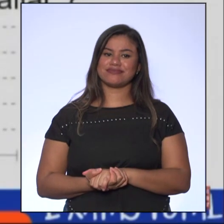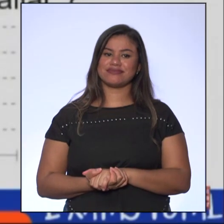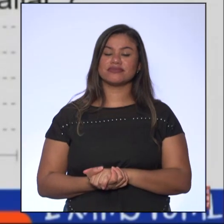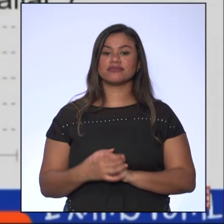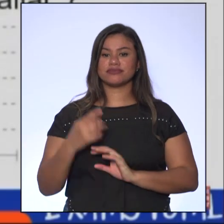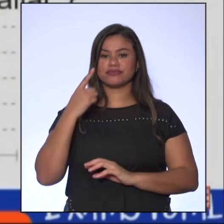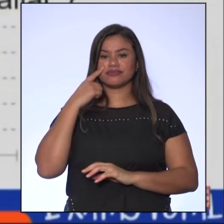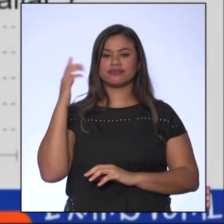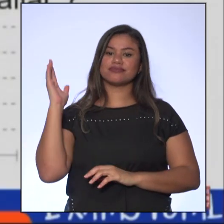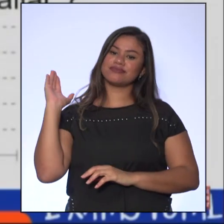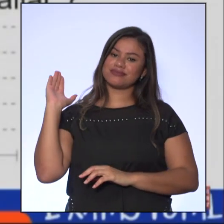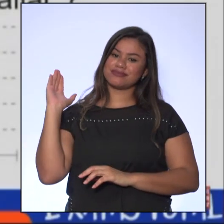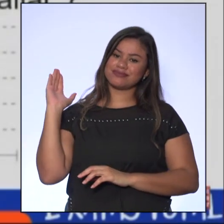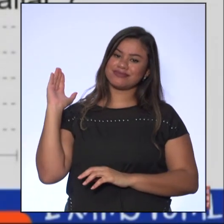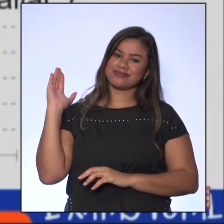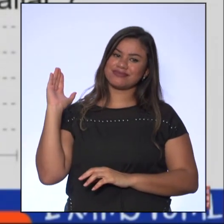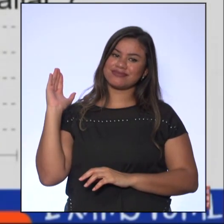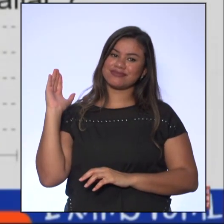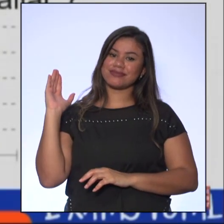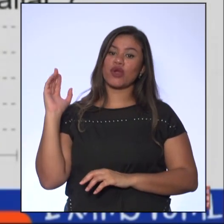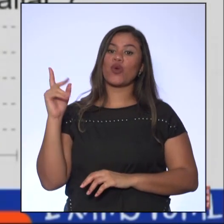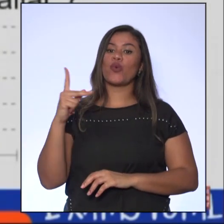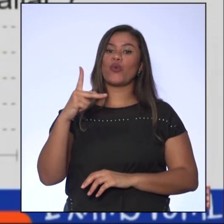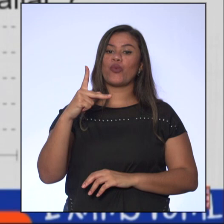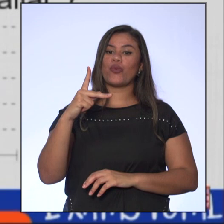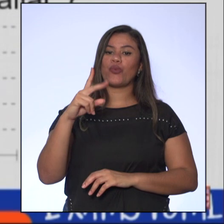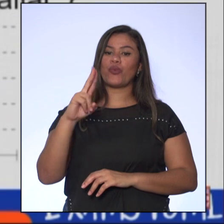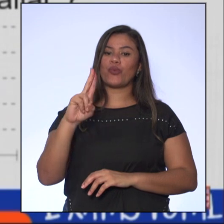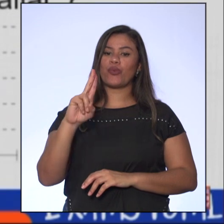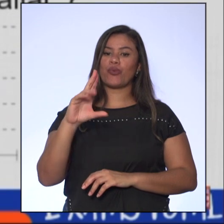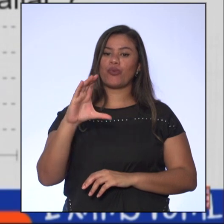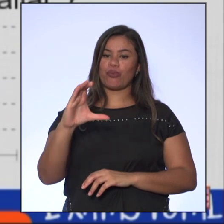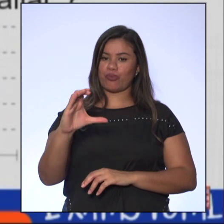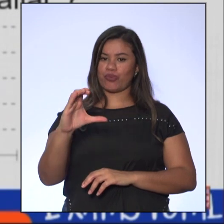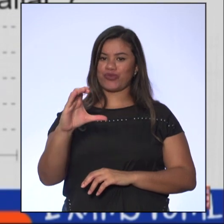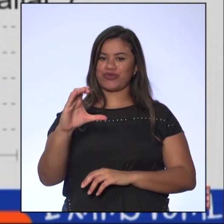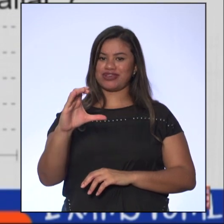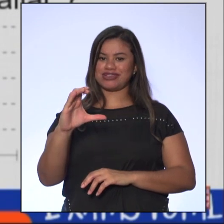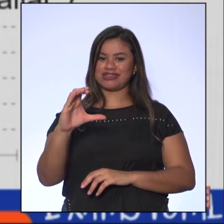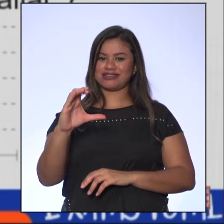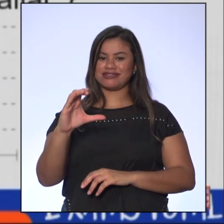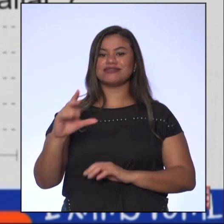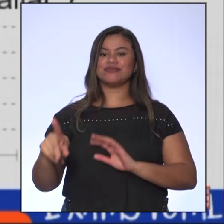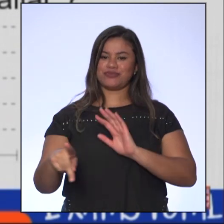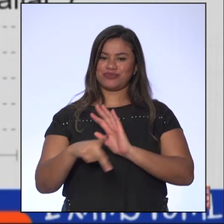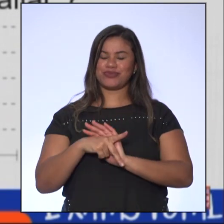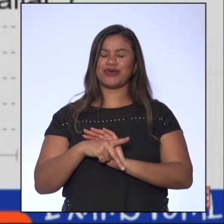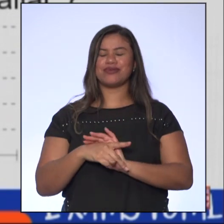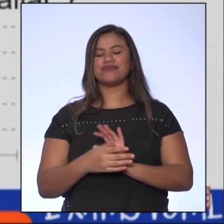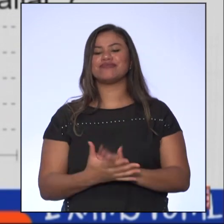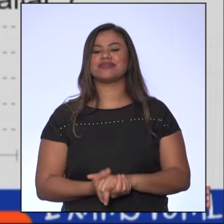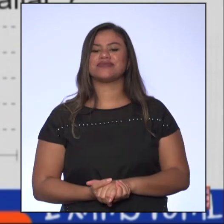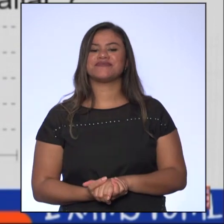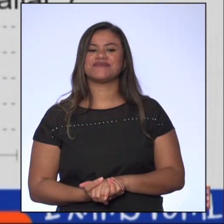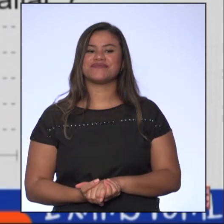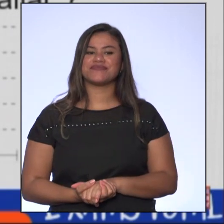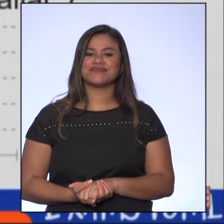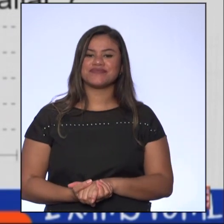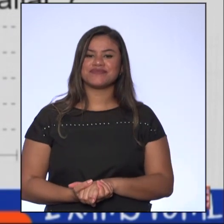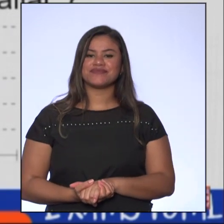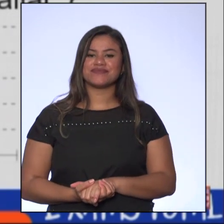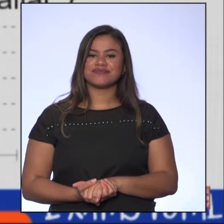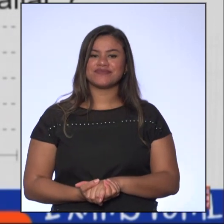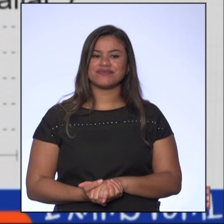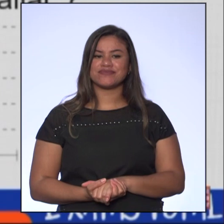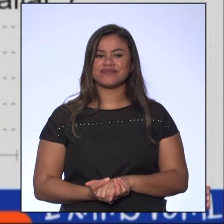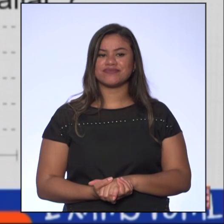questão? Questão da onde é essa aí? Questão da Pontifícia Universidade Católica da PUC. Olha o